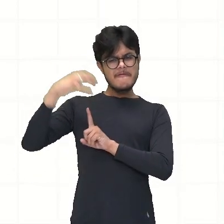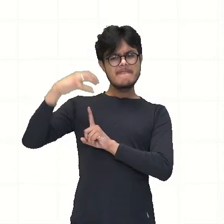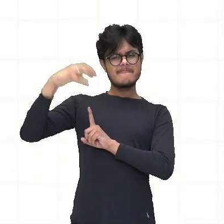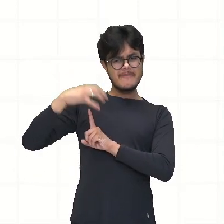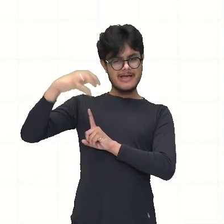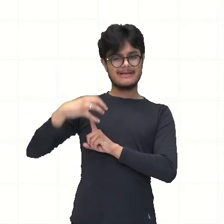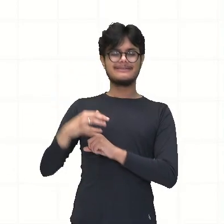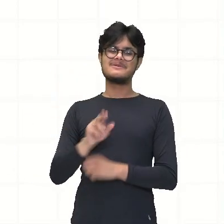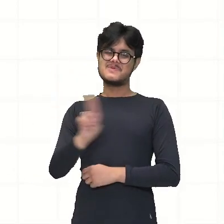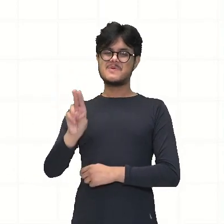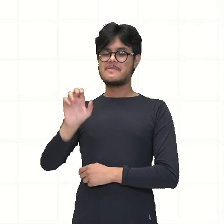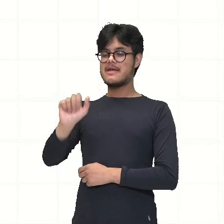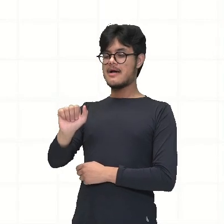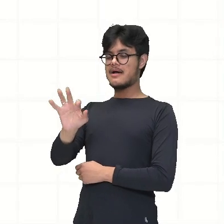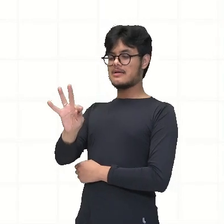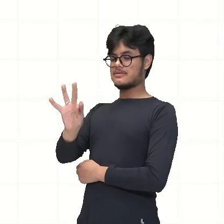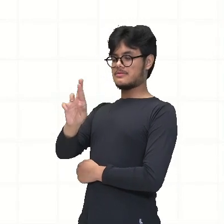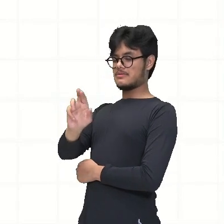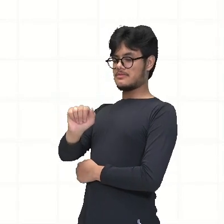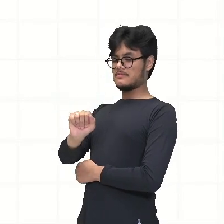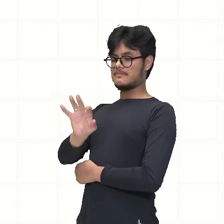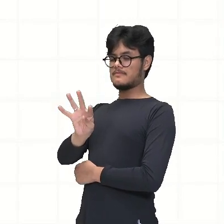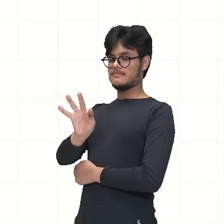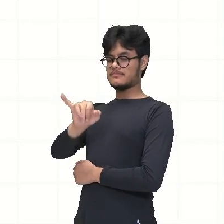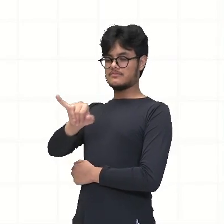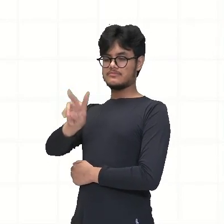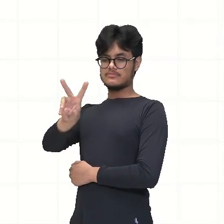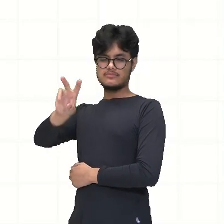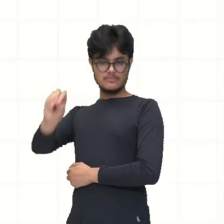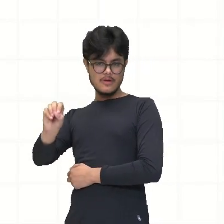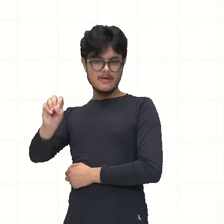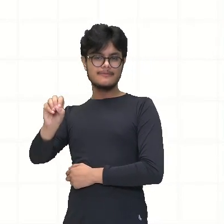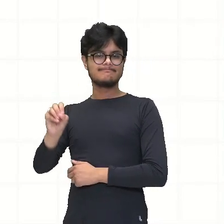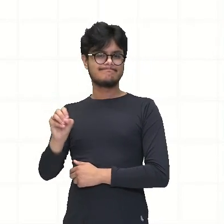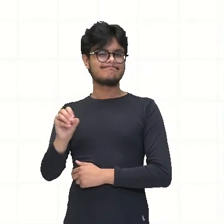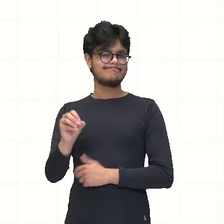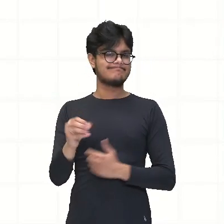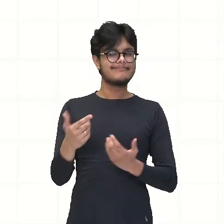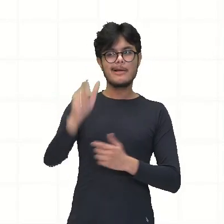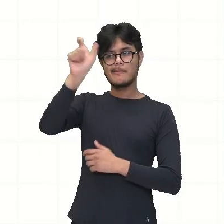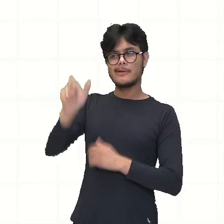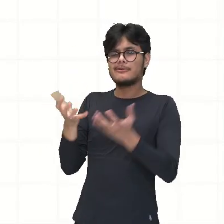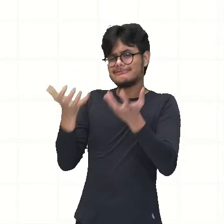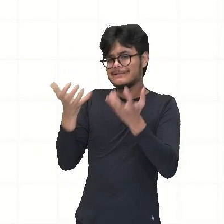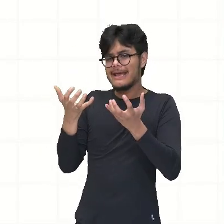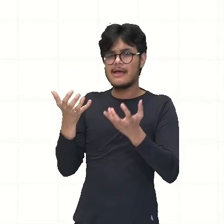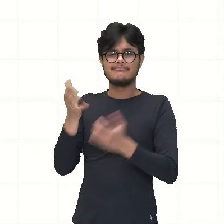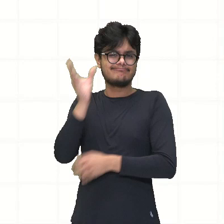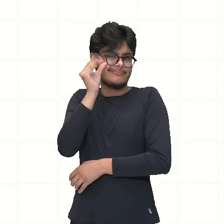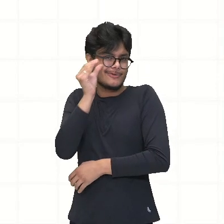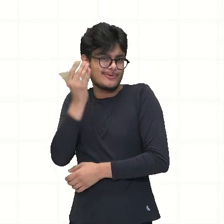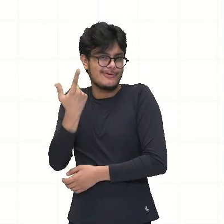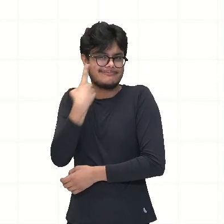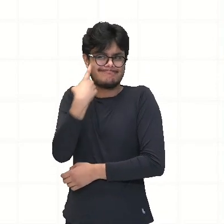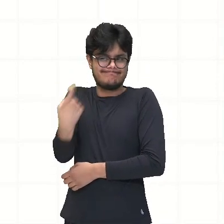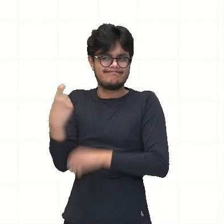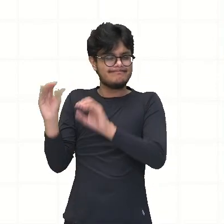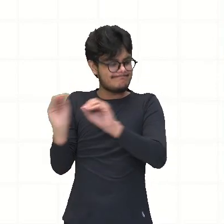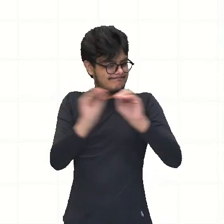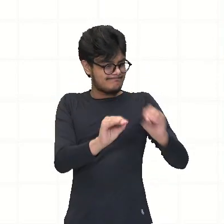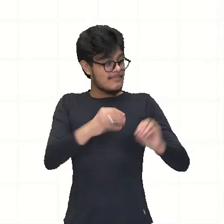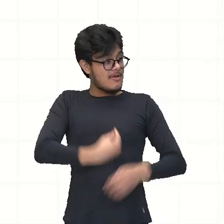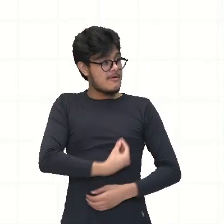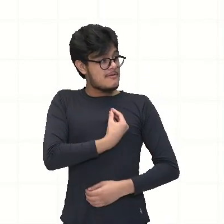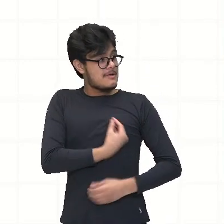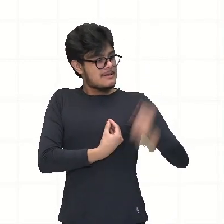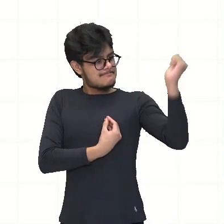chamados de fatores atrativos, né, que vai fazer com que aquela população ela se sinta atraída, tá bom? Então, a gente tem